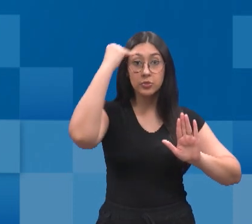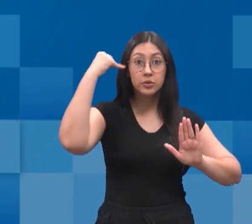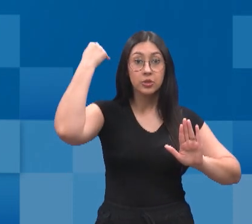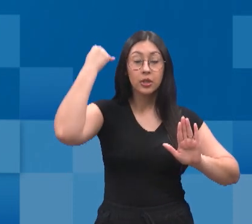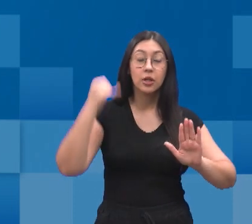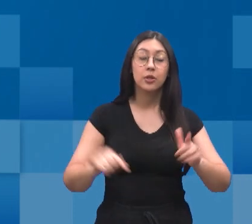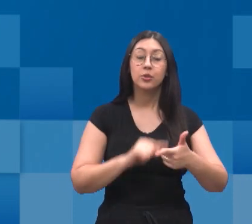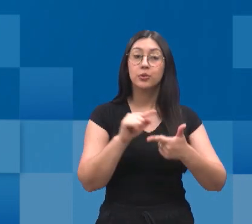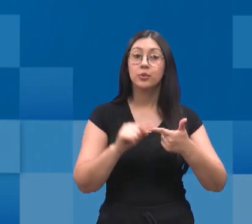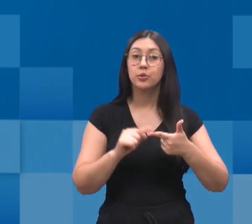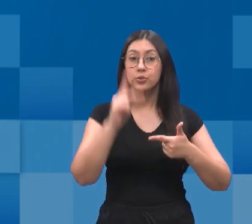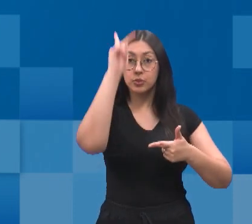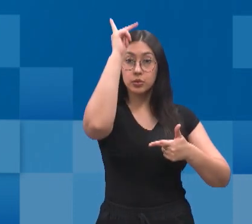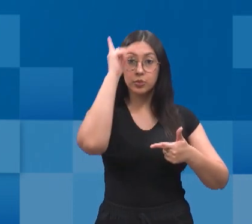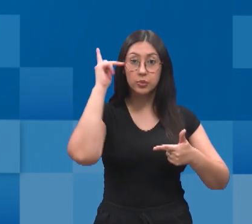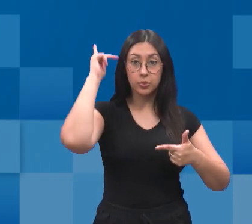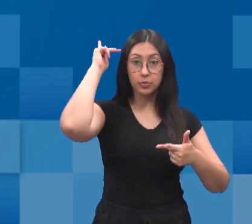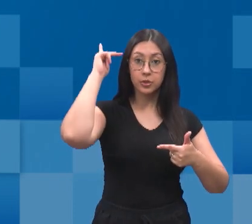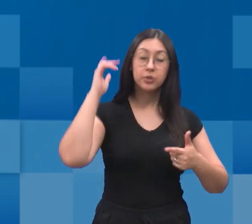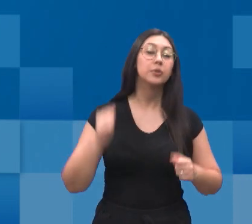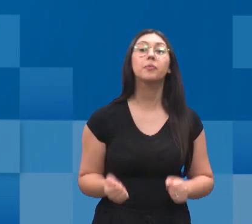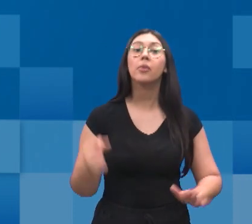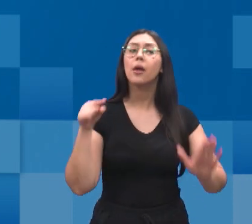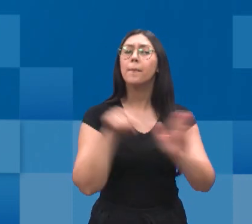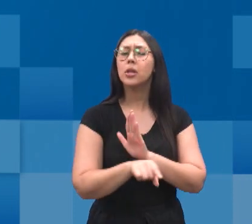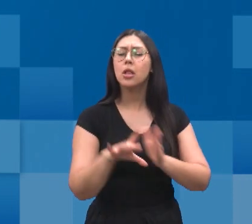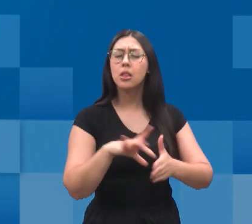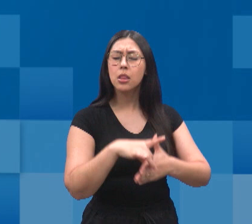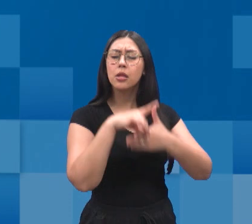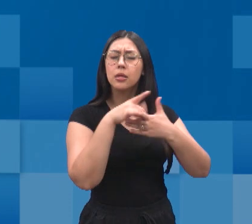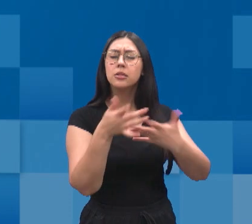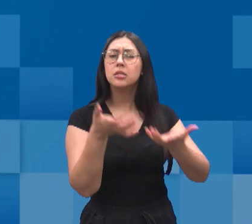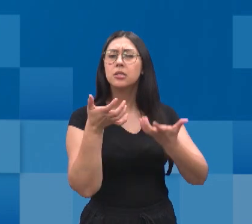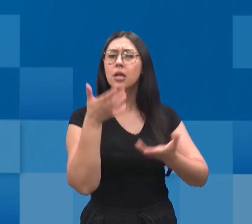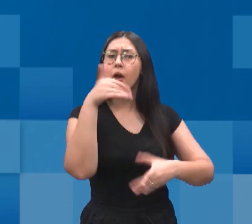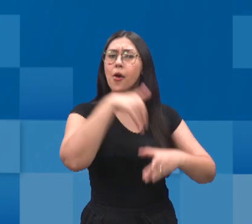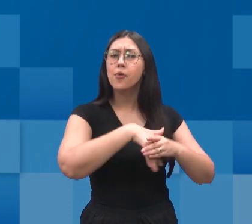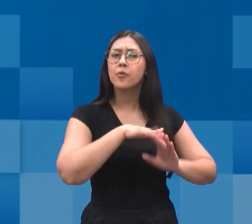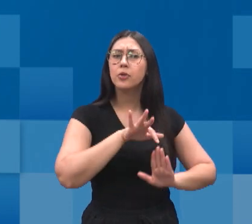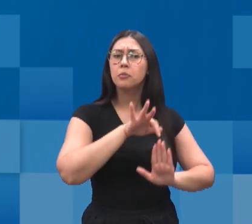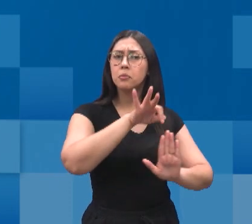Fernando Petiti. Consulta a liderança se deseja caminhar o voto.